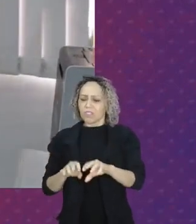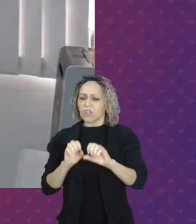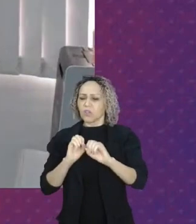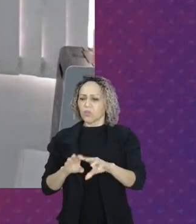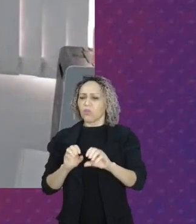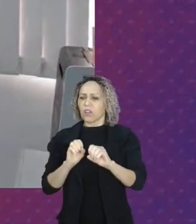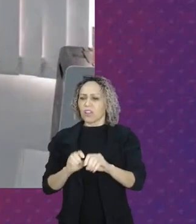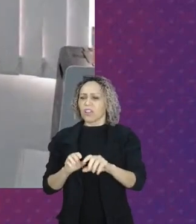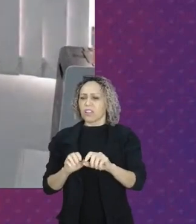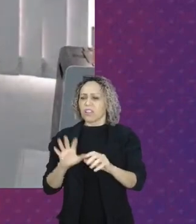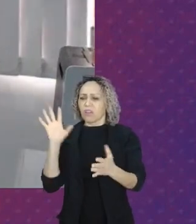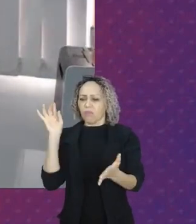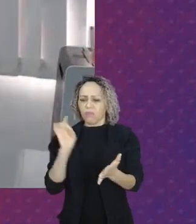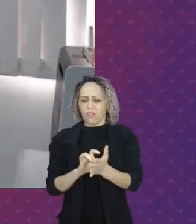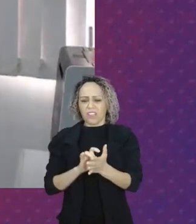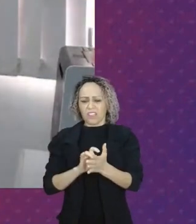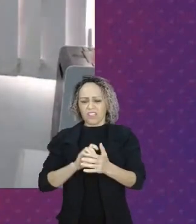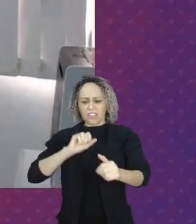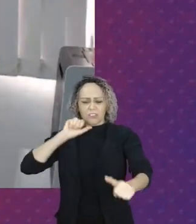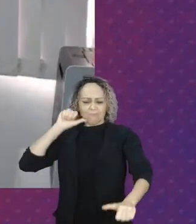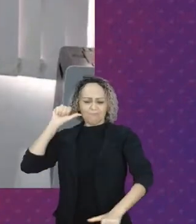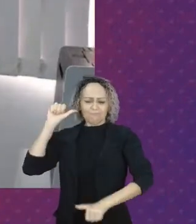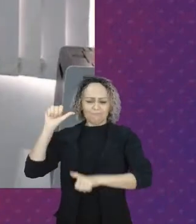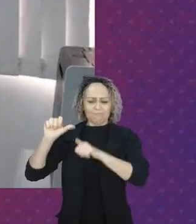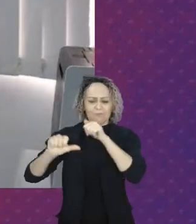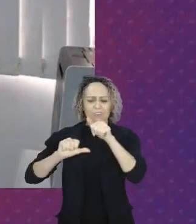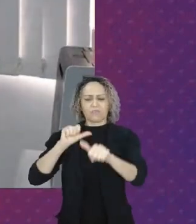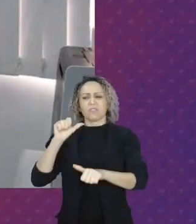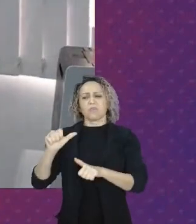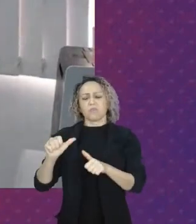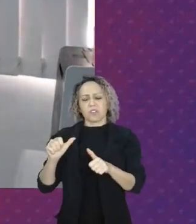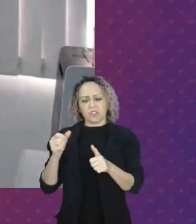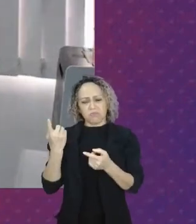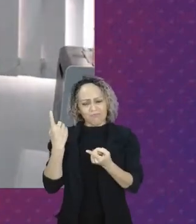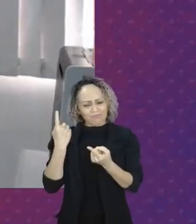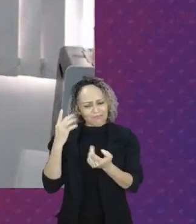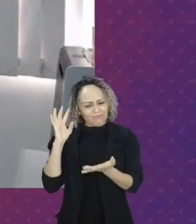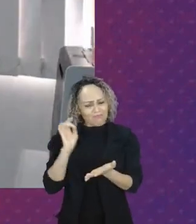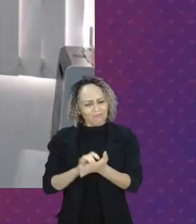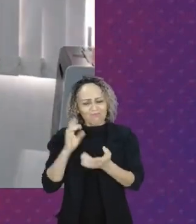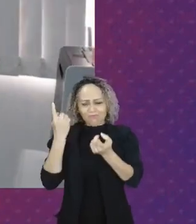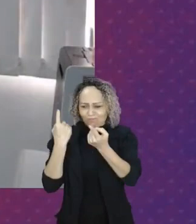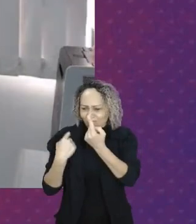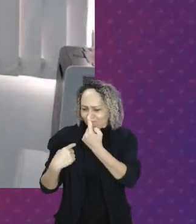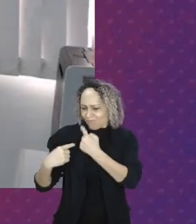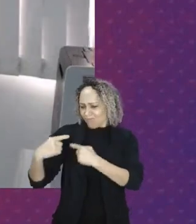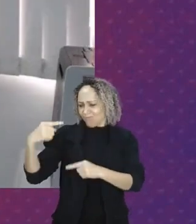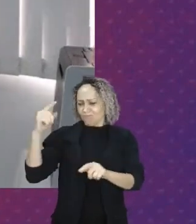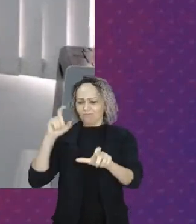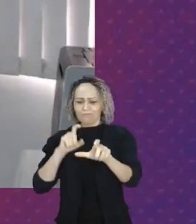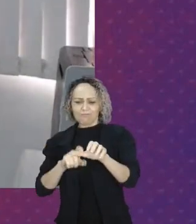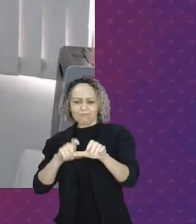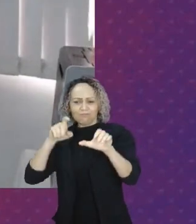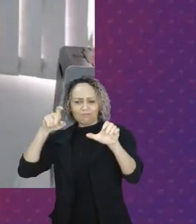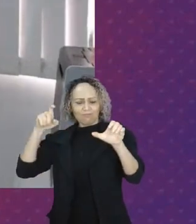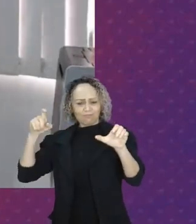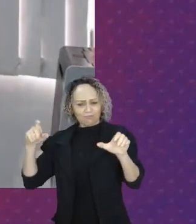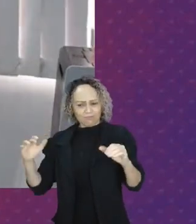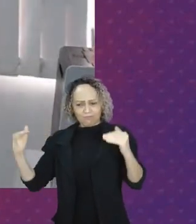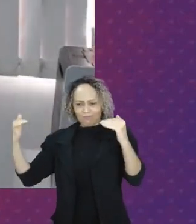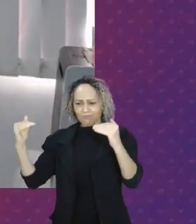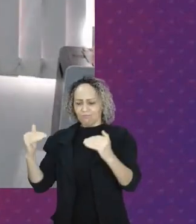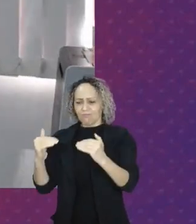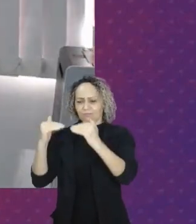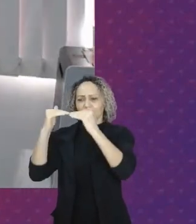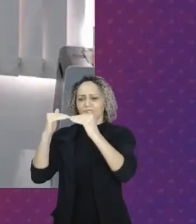espaço verdadeiramente transformador que ela tem que ter, um espaço verdadeiramente emancipador. Então, é óbvio